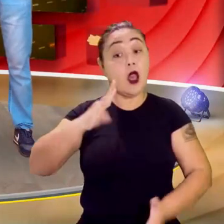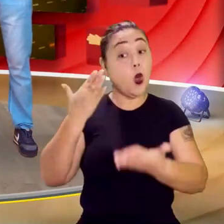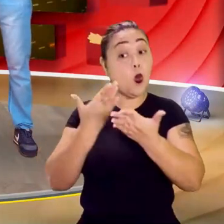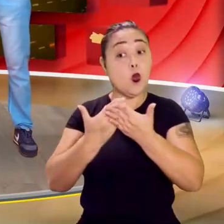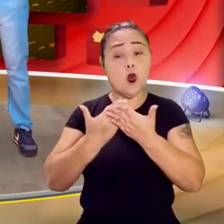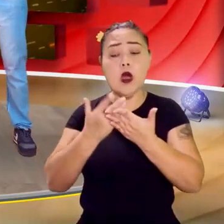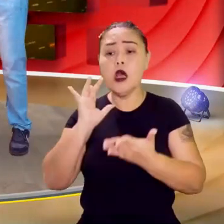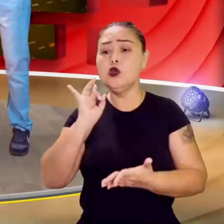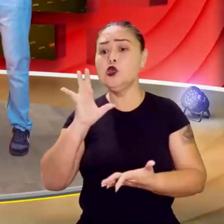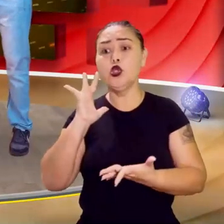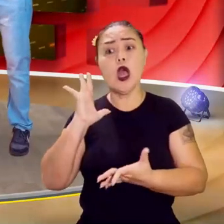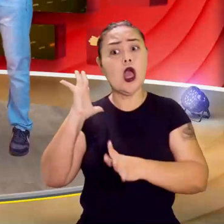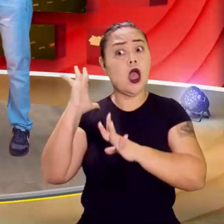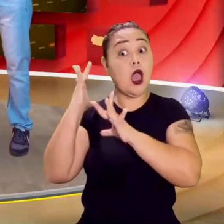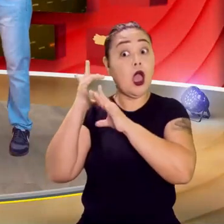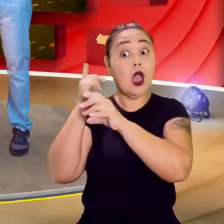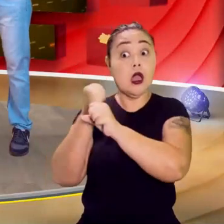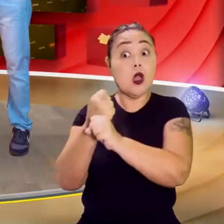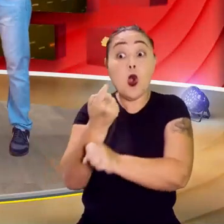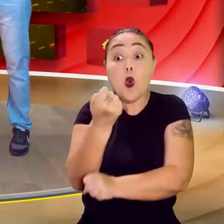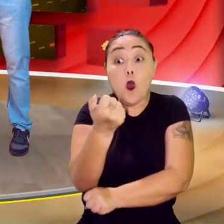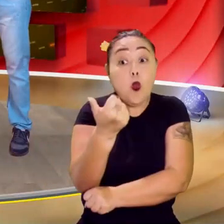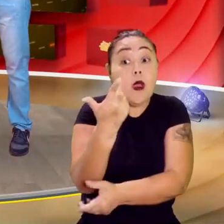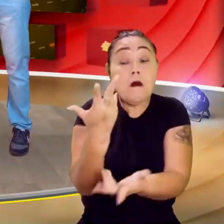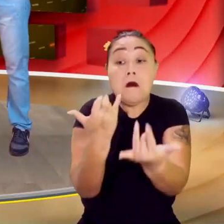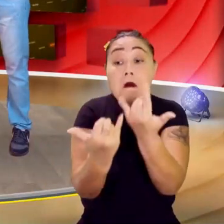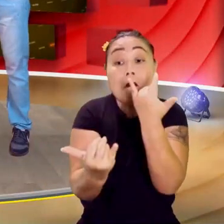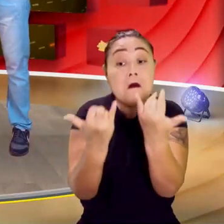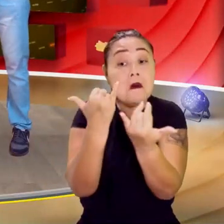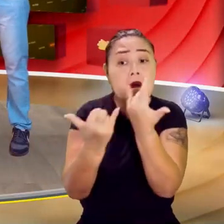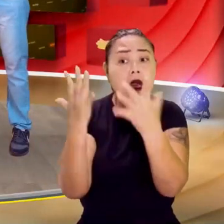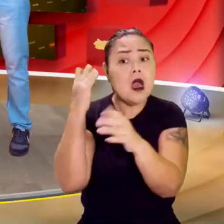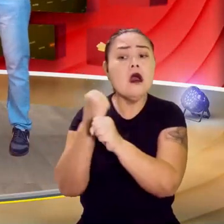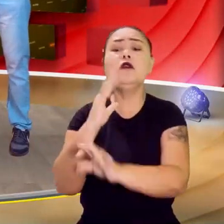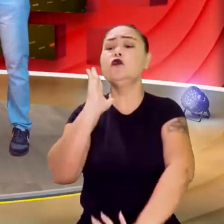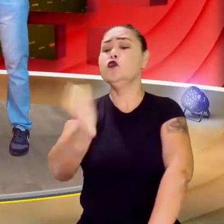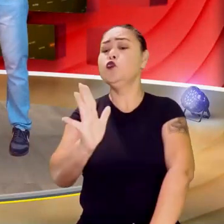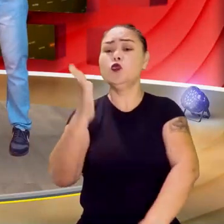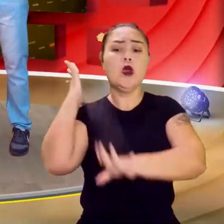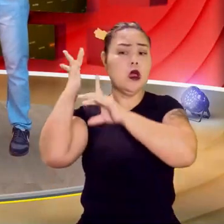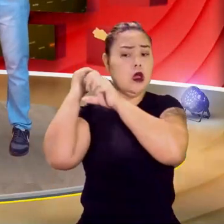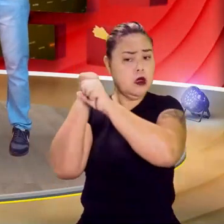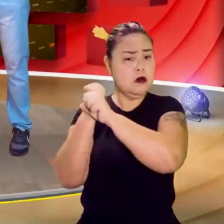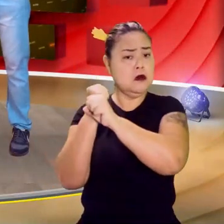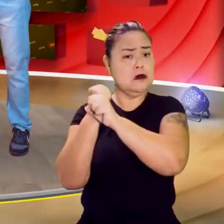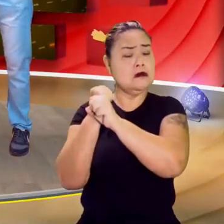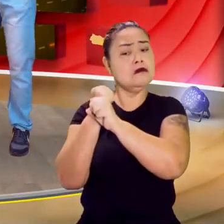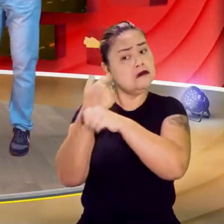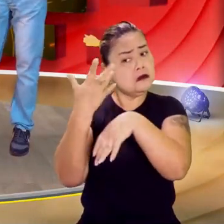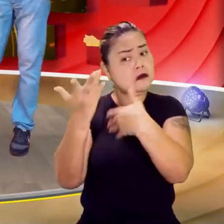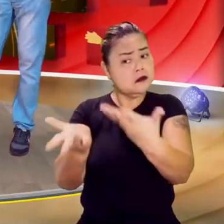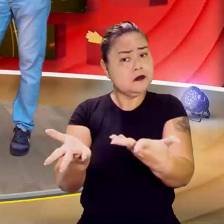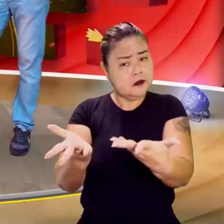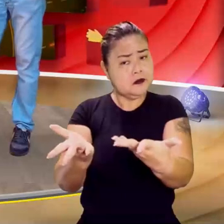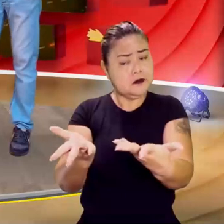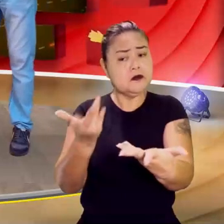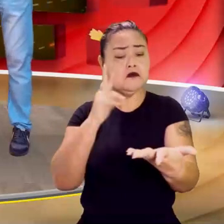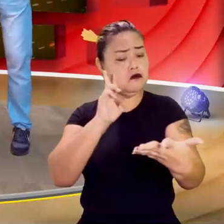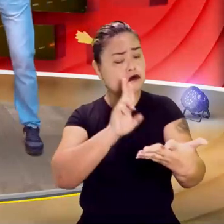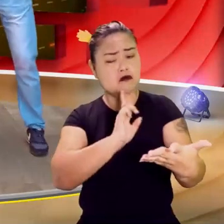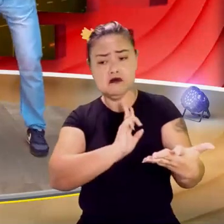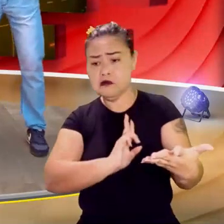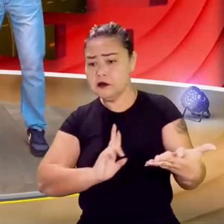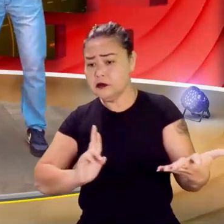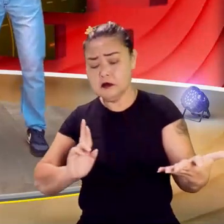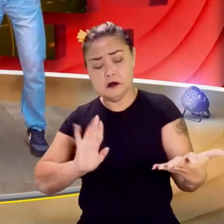já é quase que uma revisão. Você faz o quiz, está revisando. Ah, é, com certeza, né? Cara, já está resolvendo